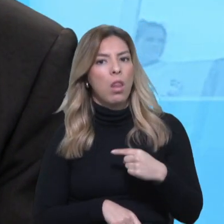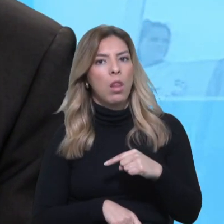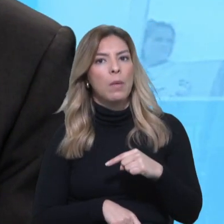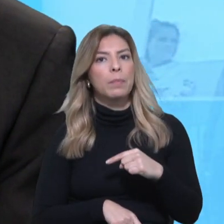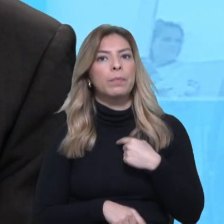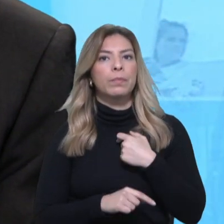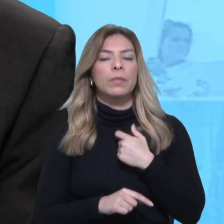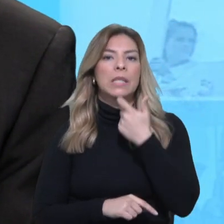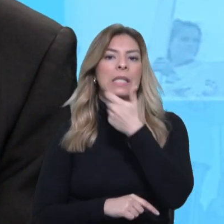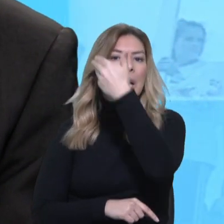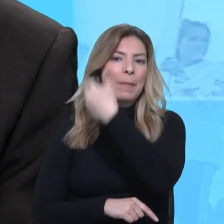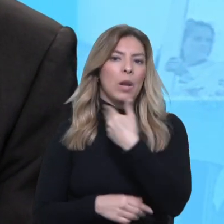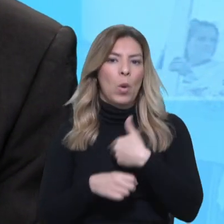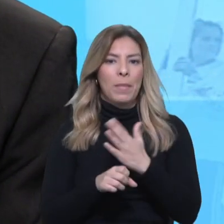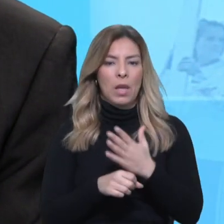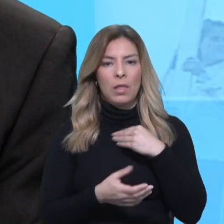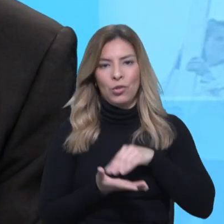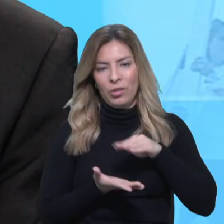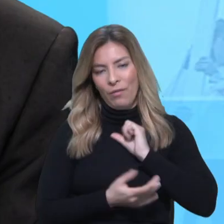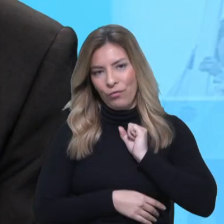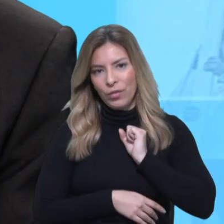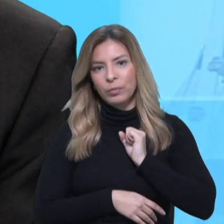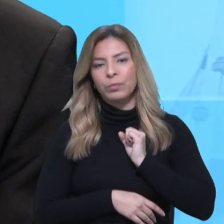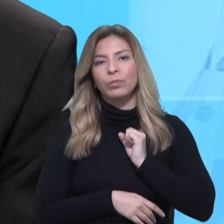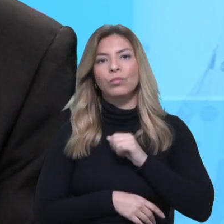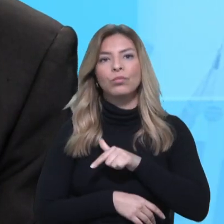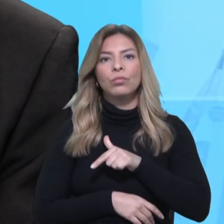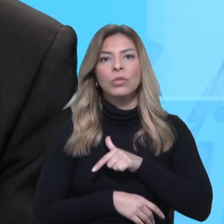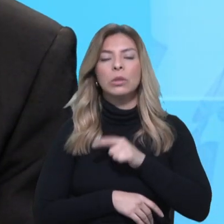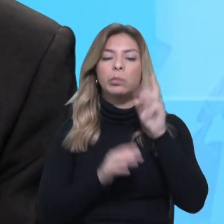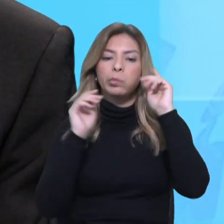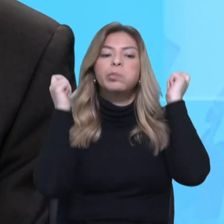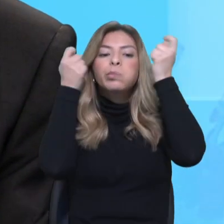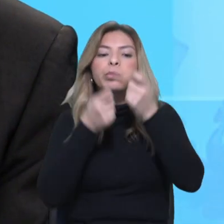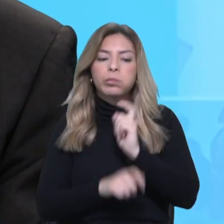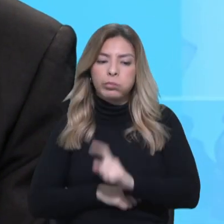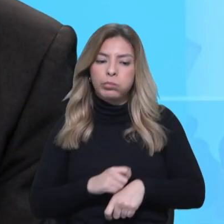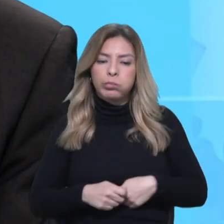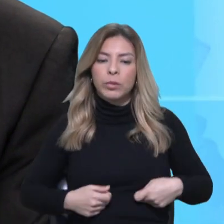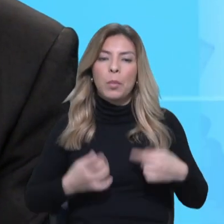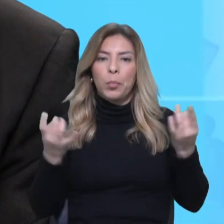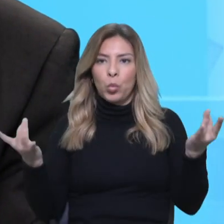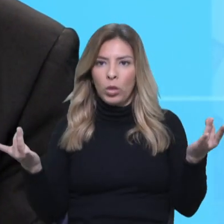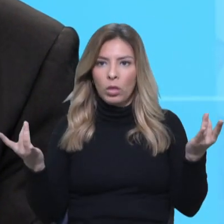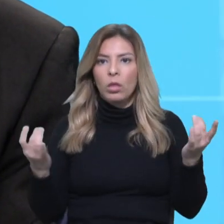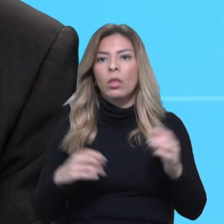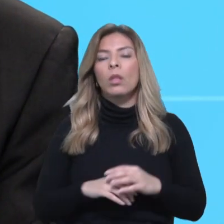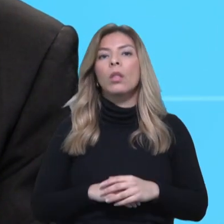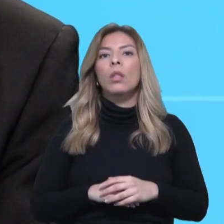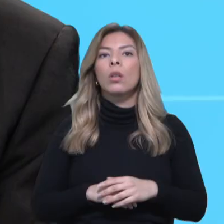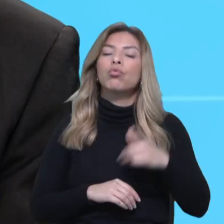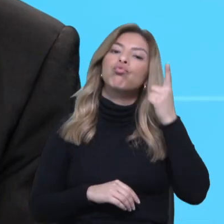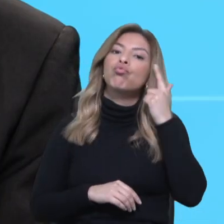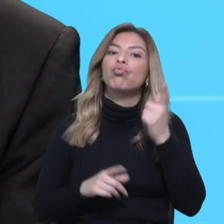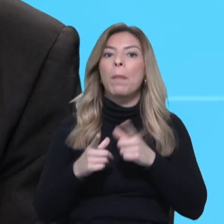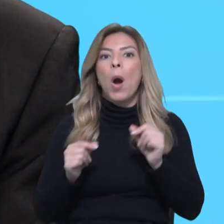meu gabinete, de uma estatueta de um monge budista, um monge japonês,